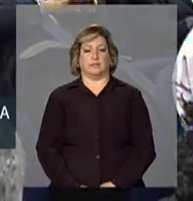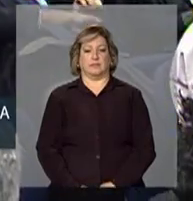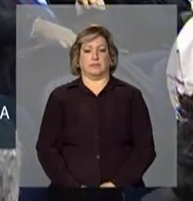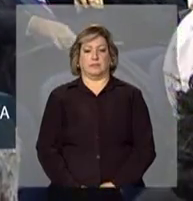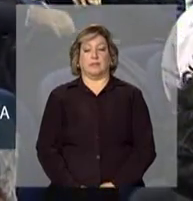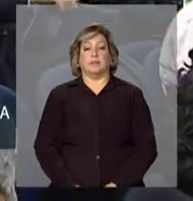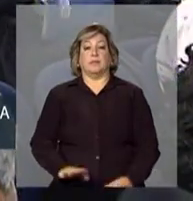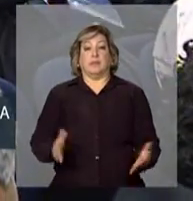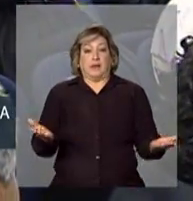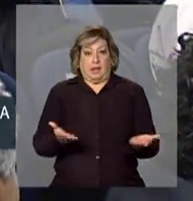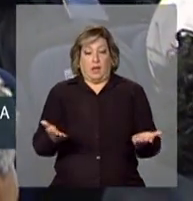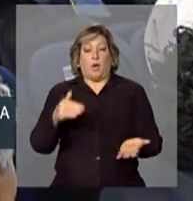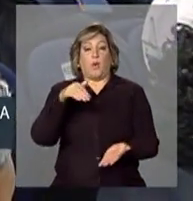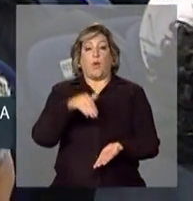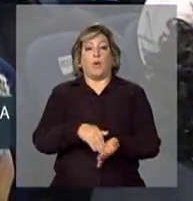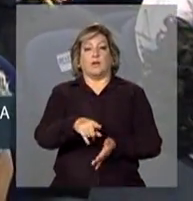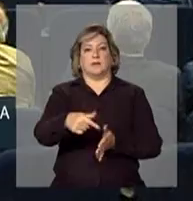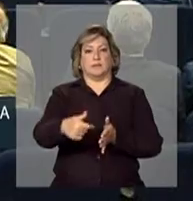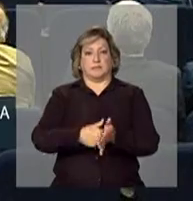Agora, a última intervenção.